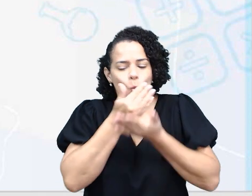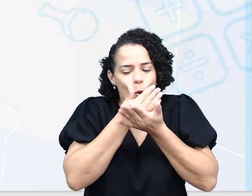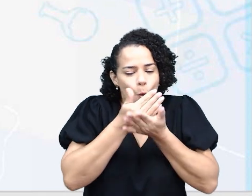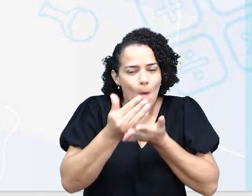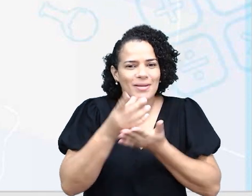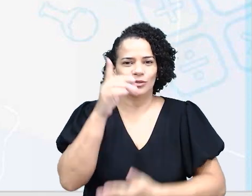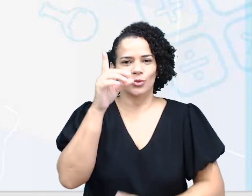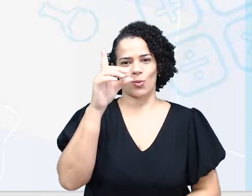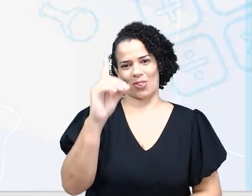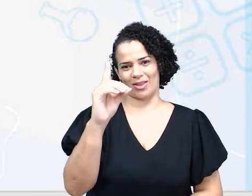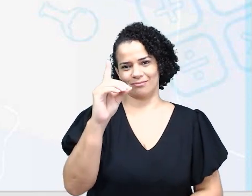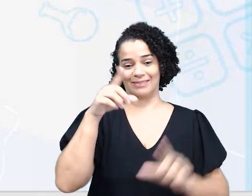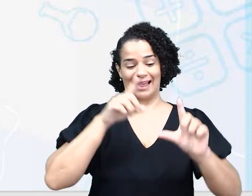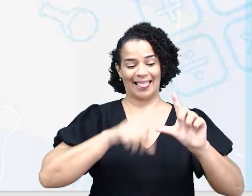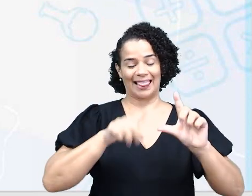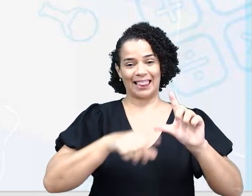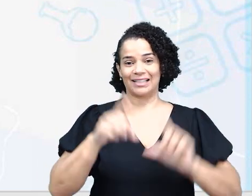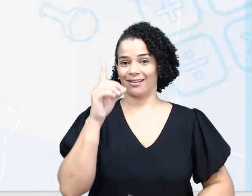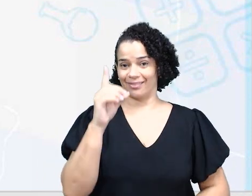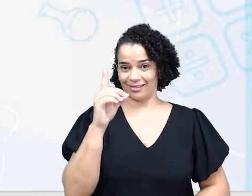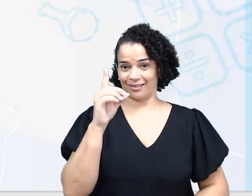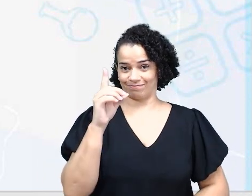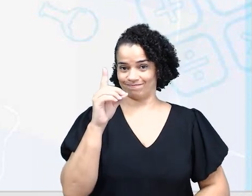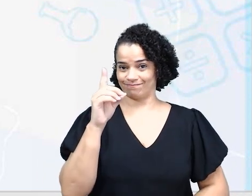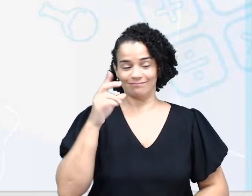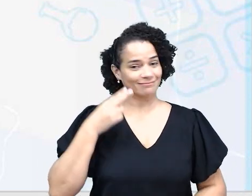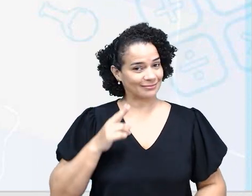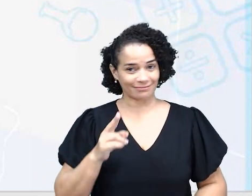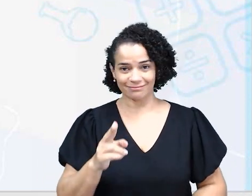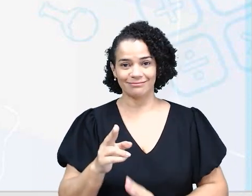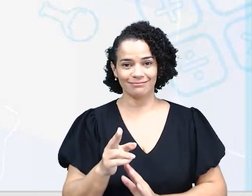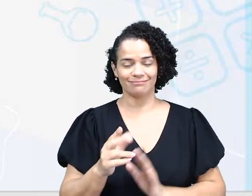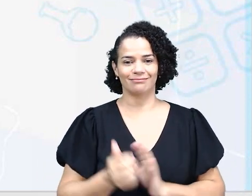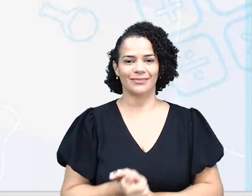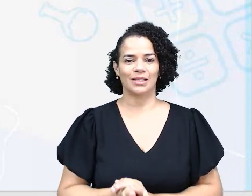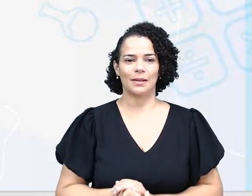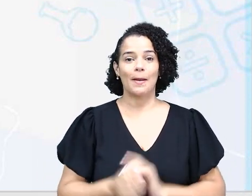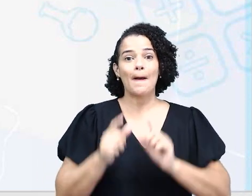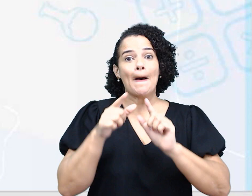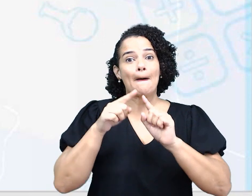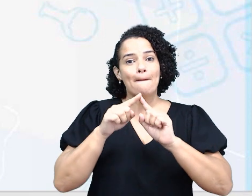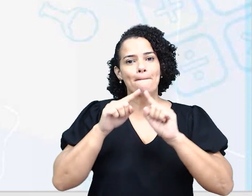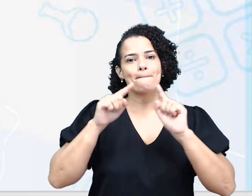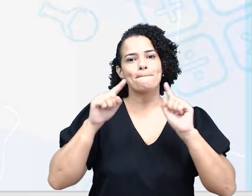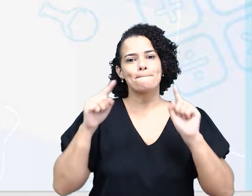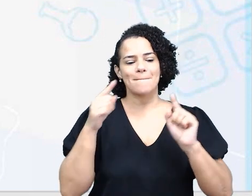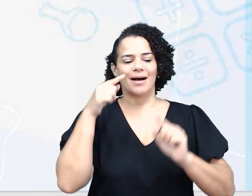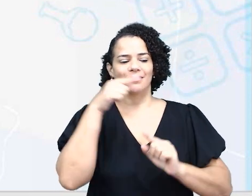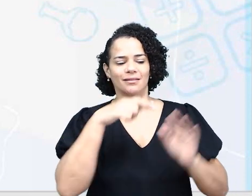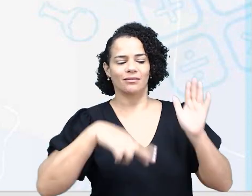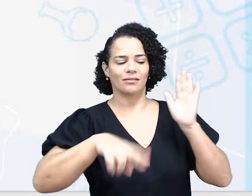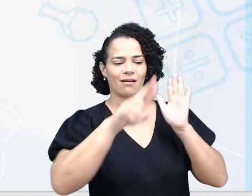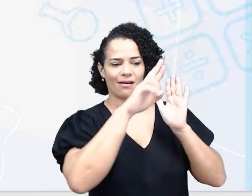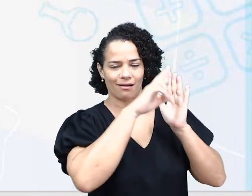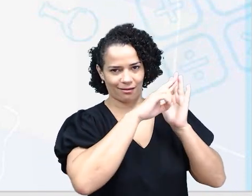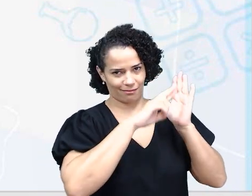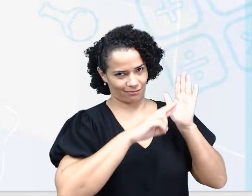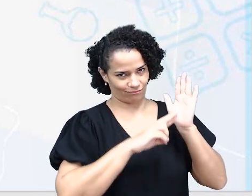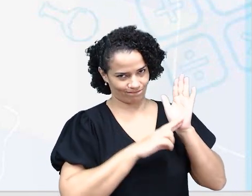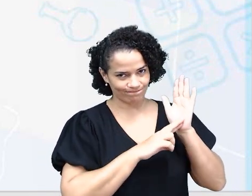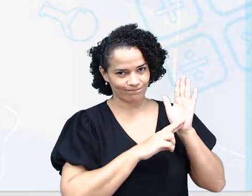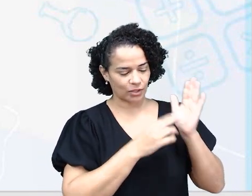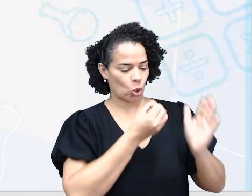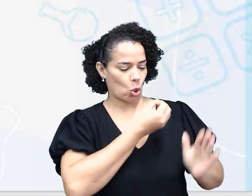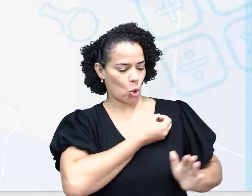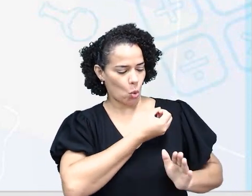ver, ó, 2, 10, 12, 16, 17, 18, 19. Porém, essa regra,